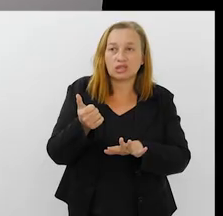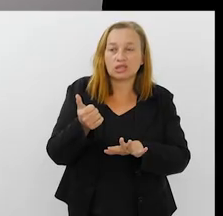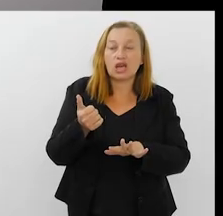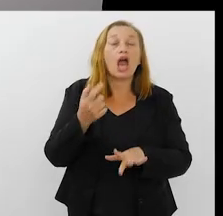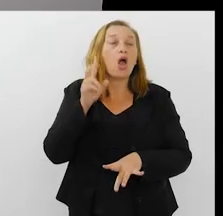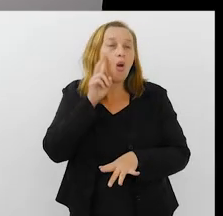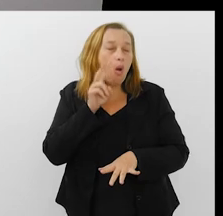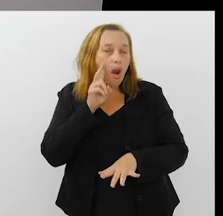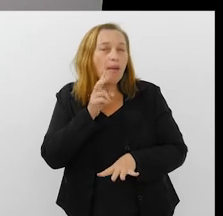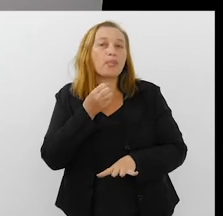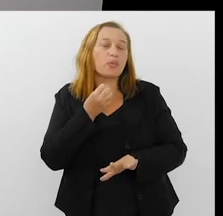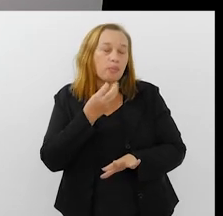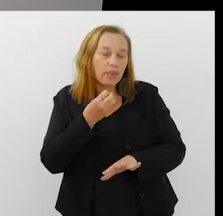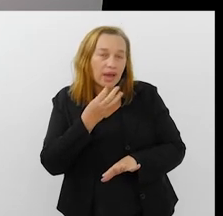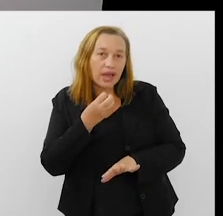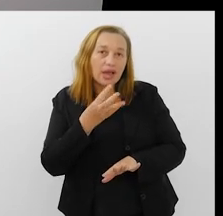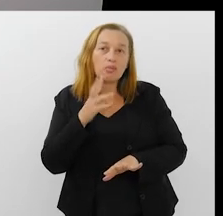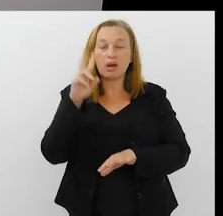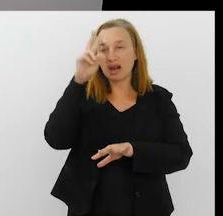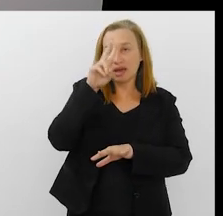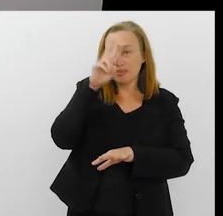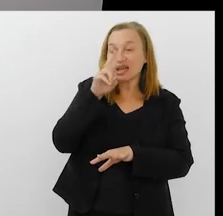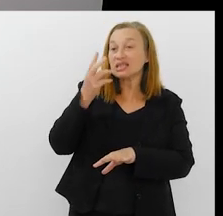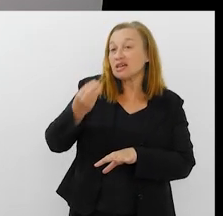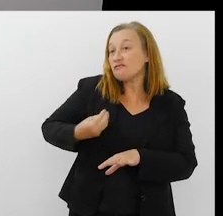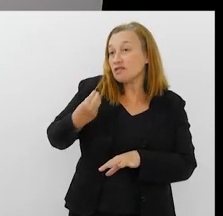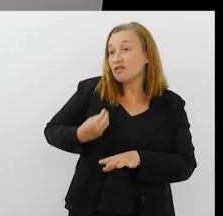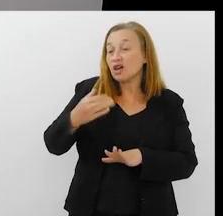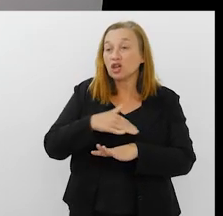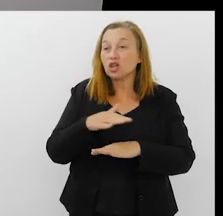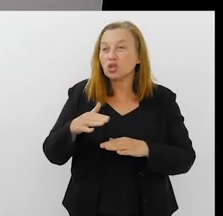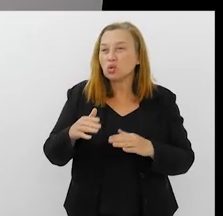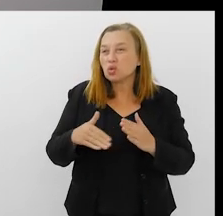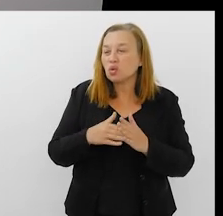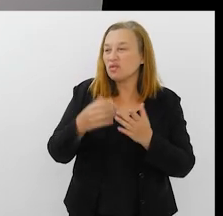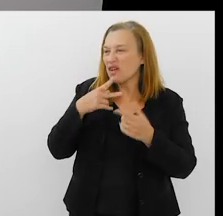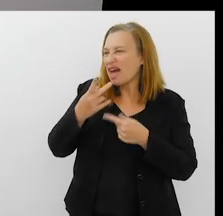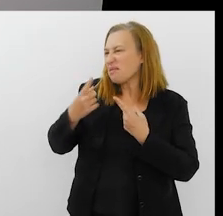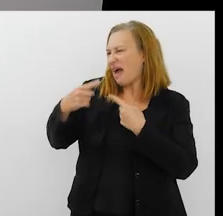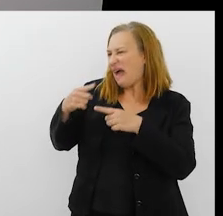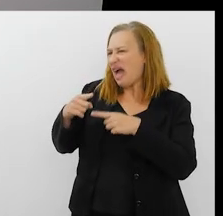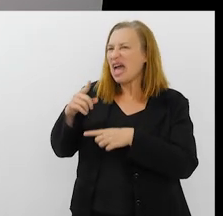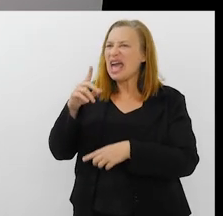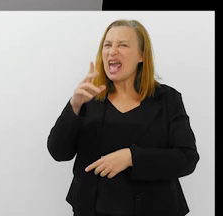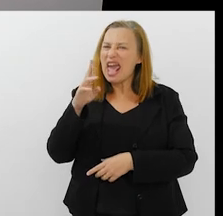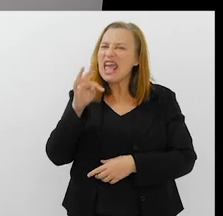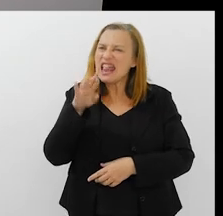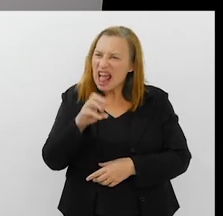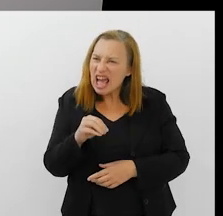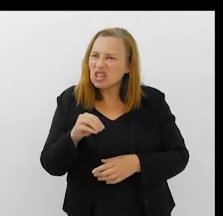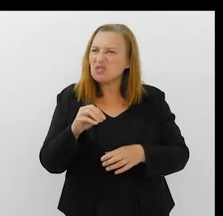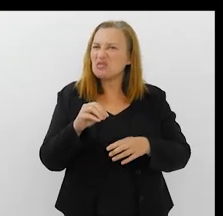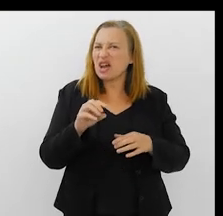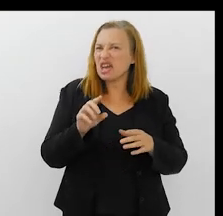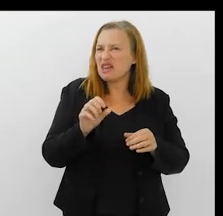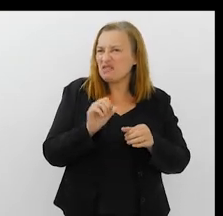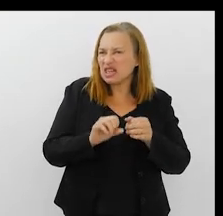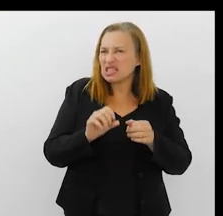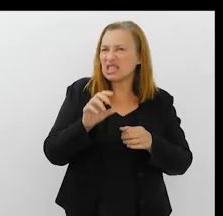high-tech. Né? Eu lembro muito bem disso, é uma lembrança muito viva, que todo mundo se questionava, pô, mas o Renato vai fazer um